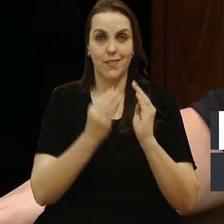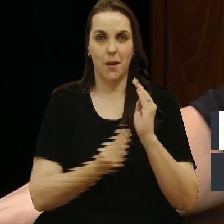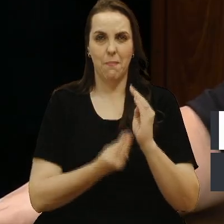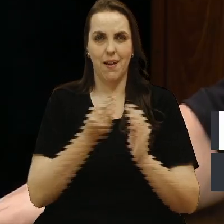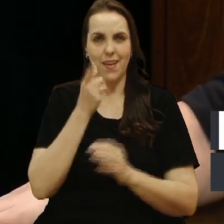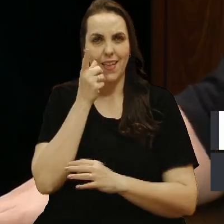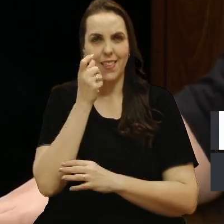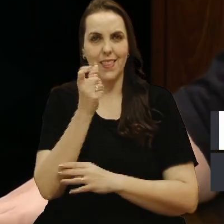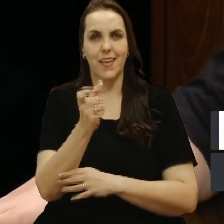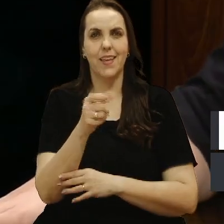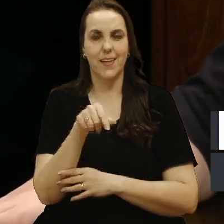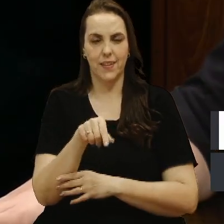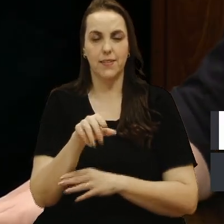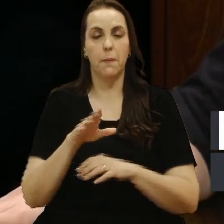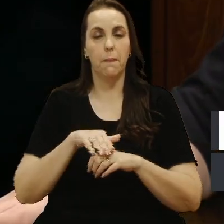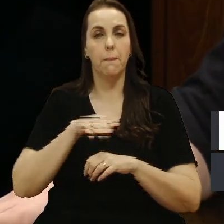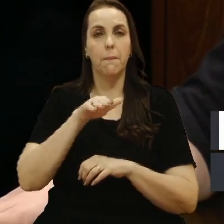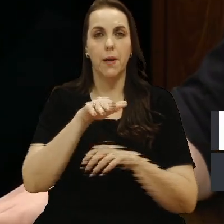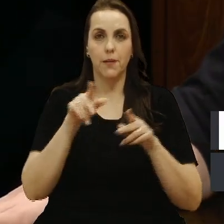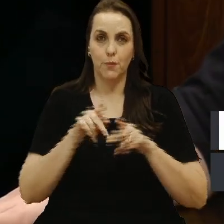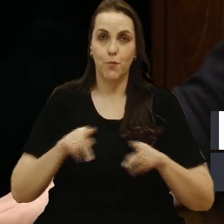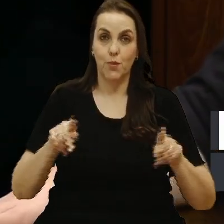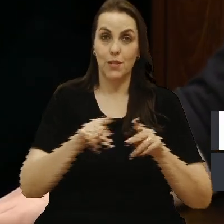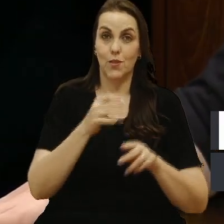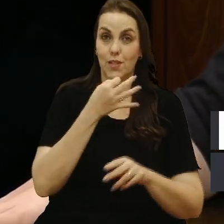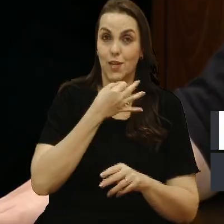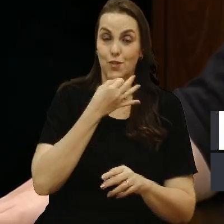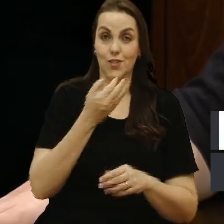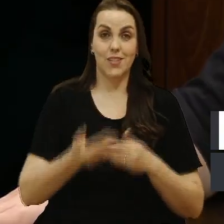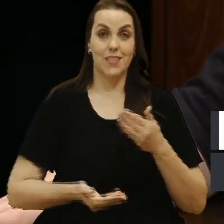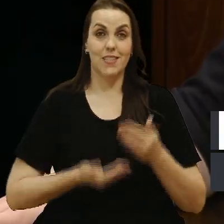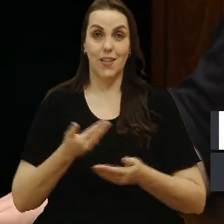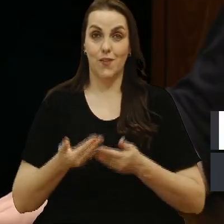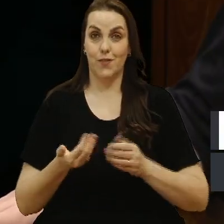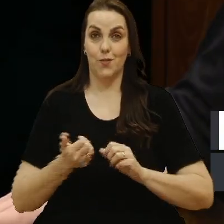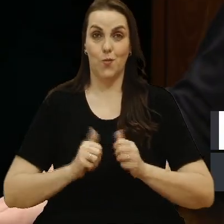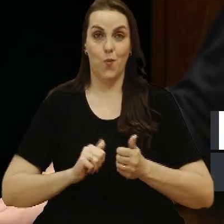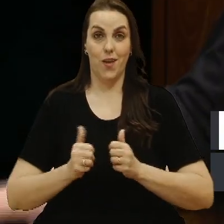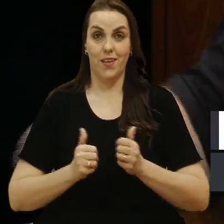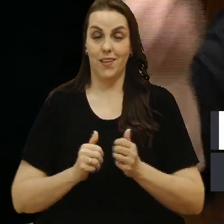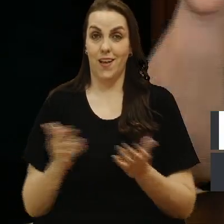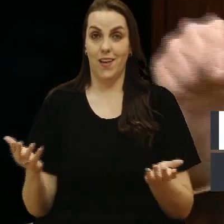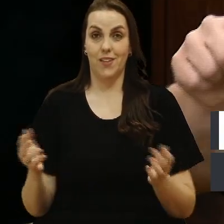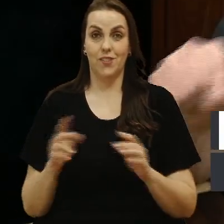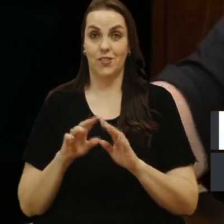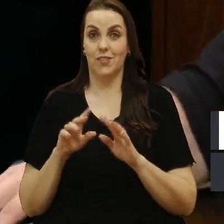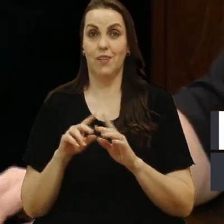a população de Caxias, prestando um serviço de qualidade através dos servidores